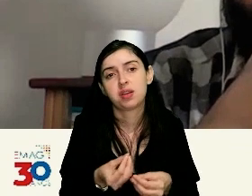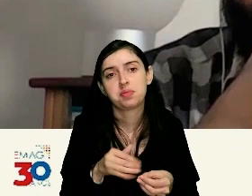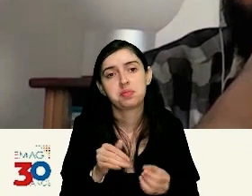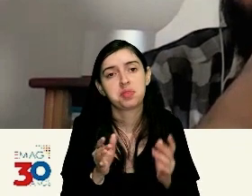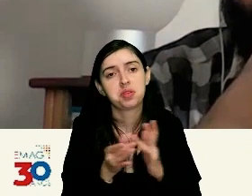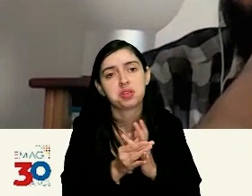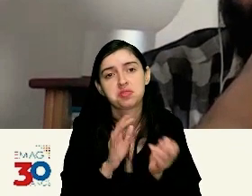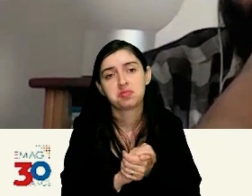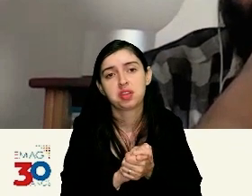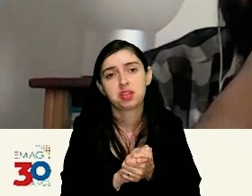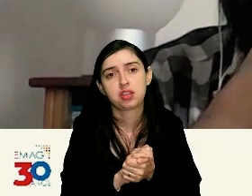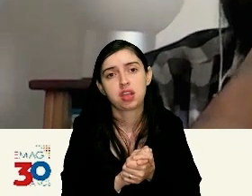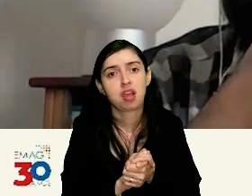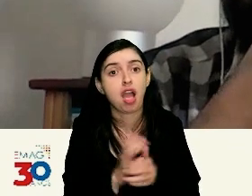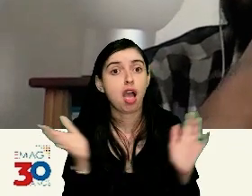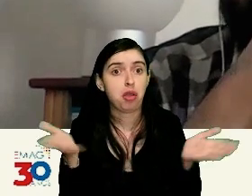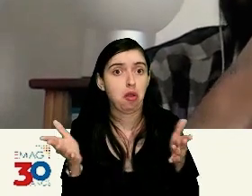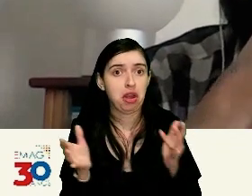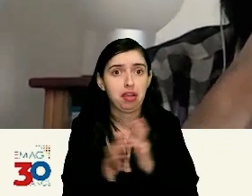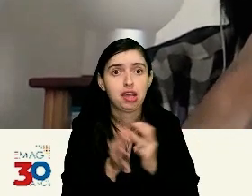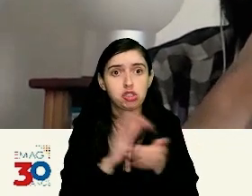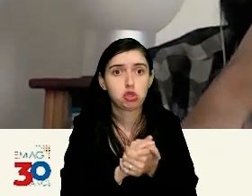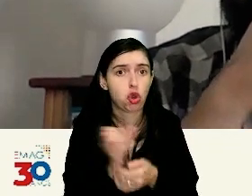já se casou tão rápido, né?